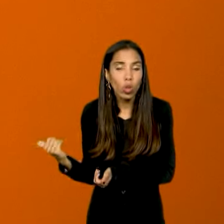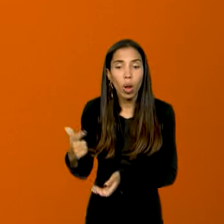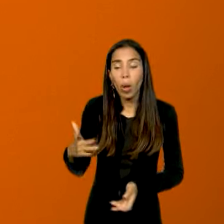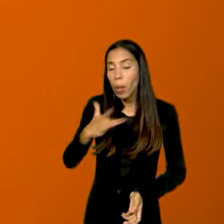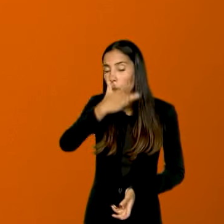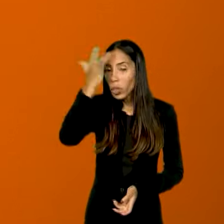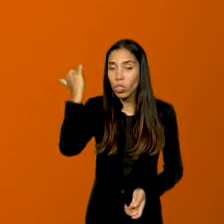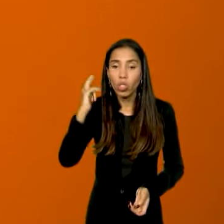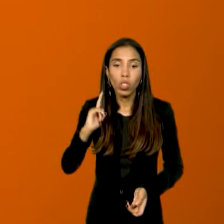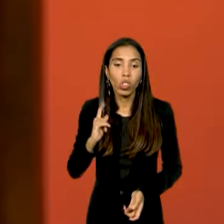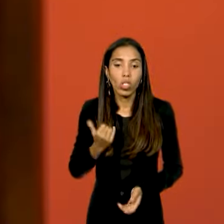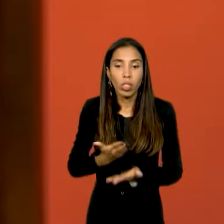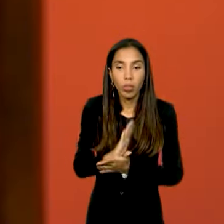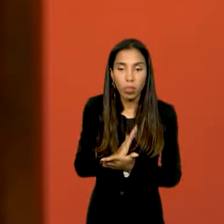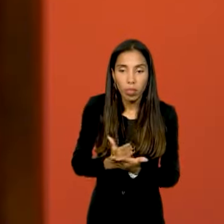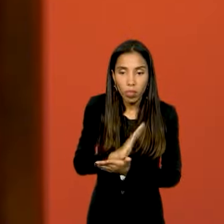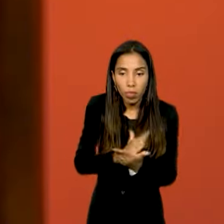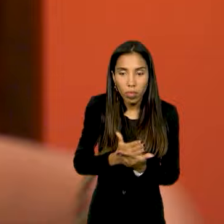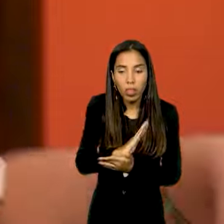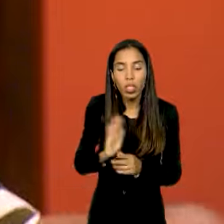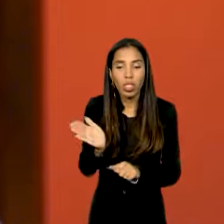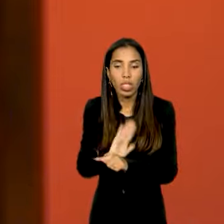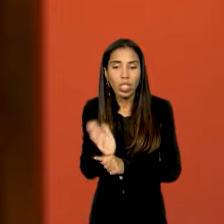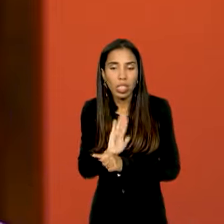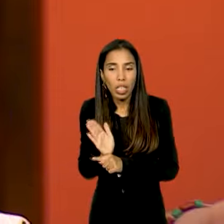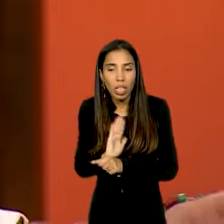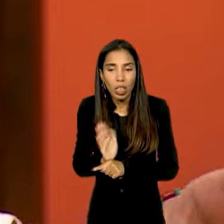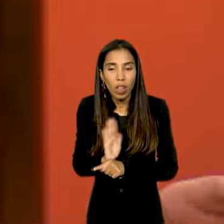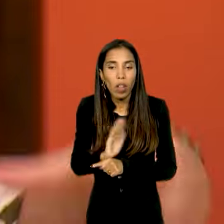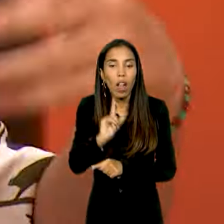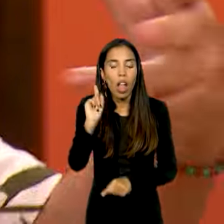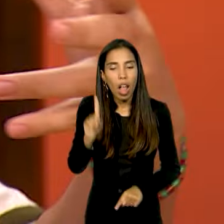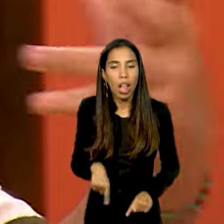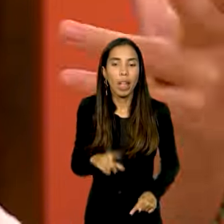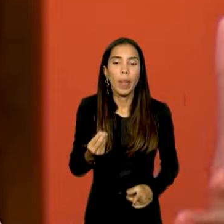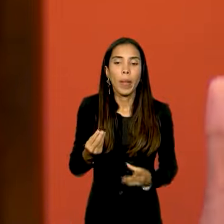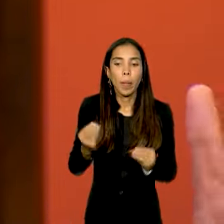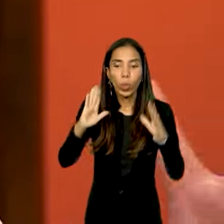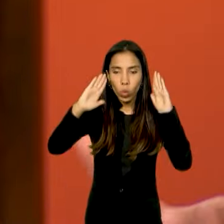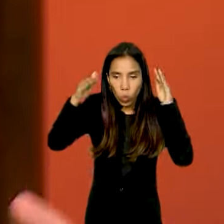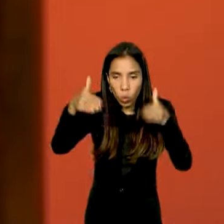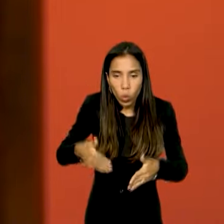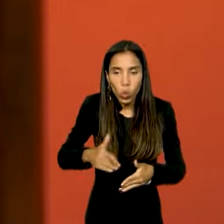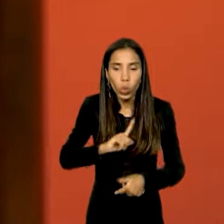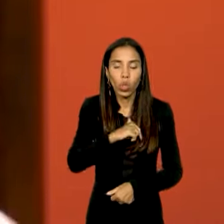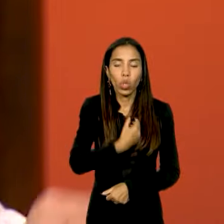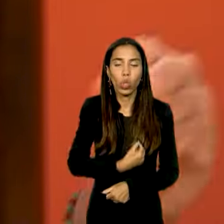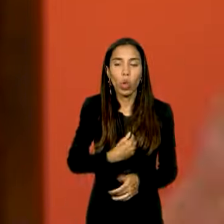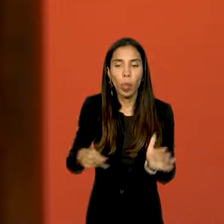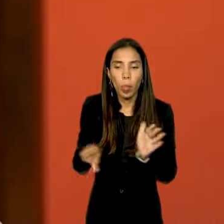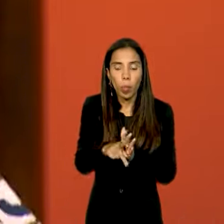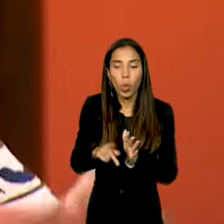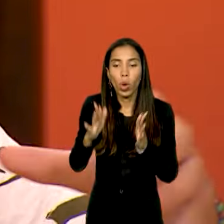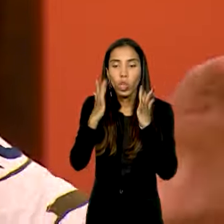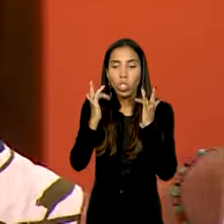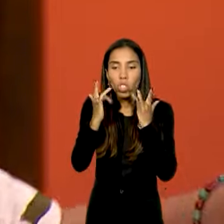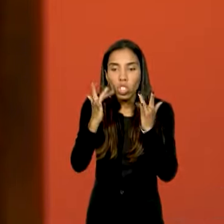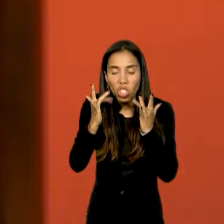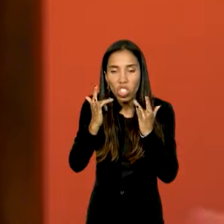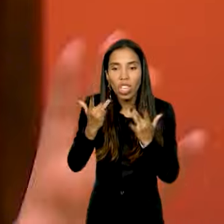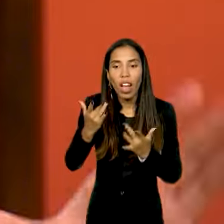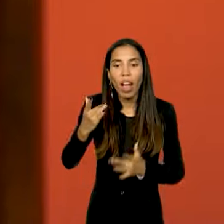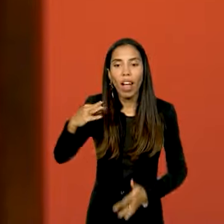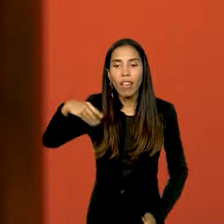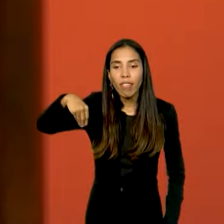era uma pessoa que eu ficava até meio inquieta no cinema e muito concentrado no teatro. Ah, tá. Teatro de fantoches,